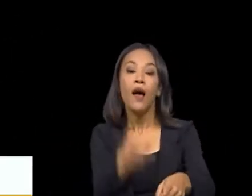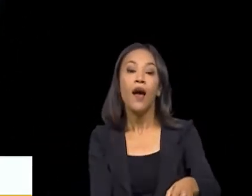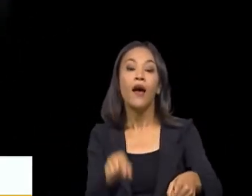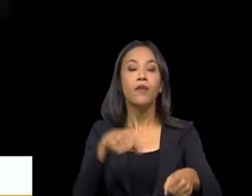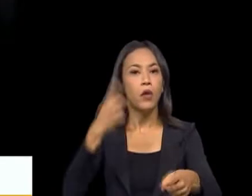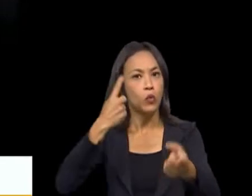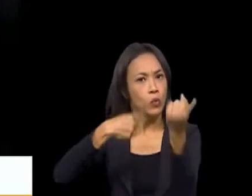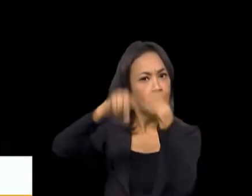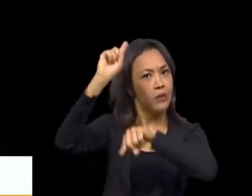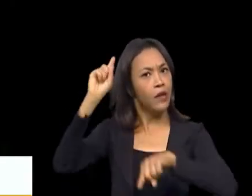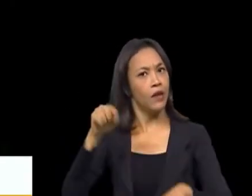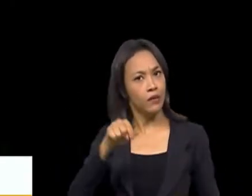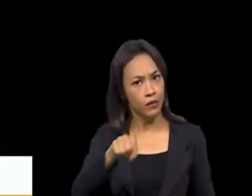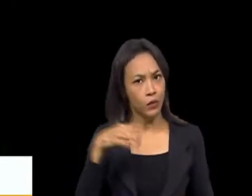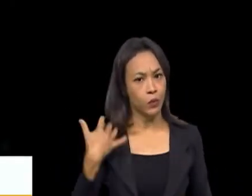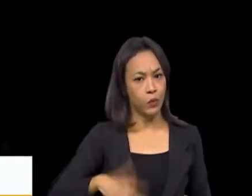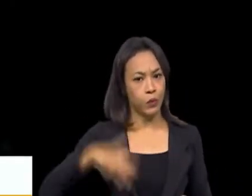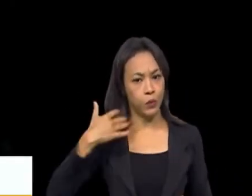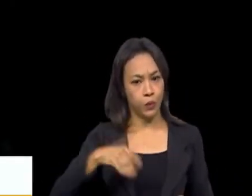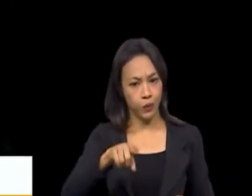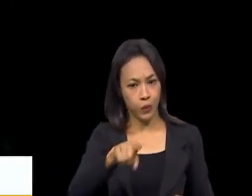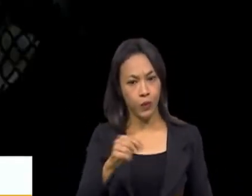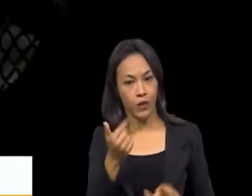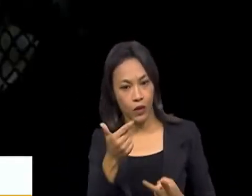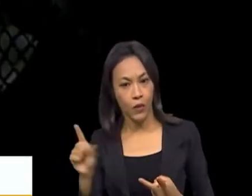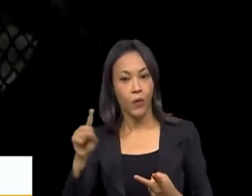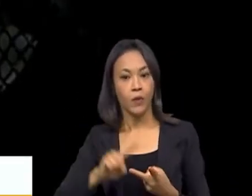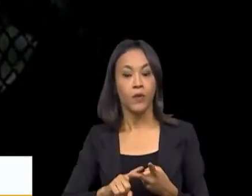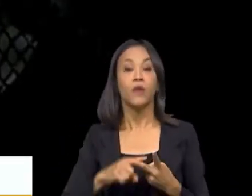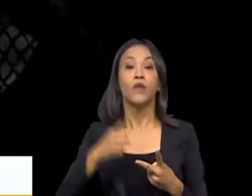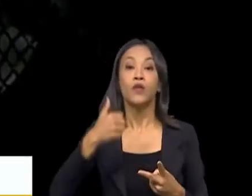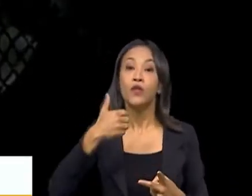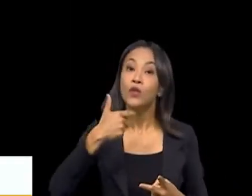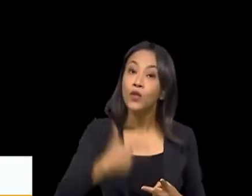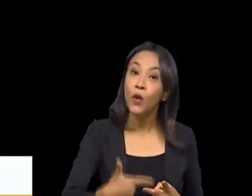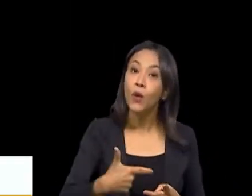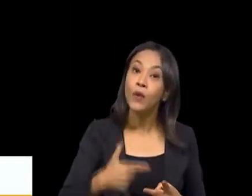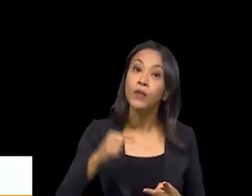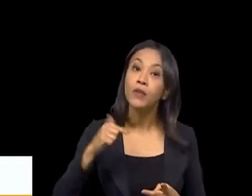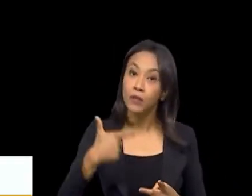pelos sucessos A Chegada e Blade Runner